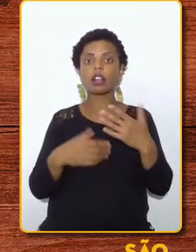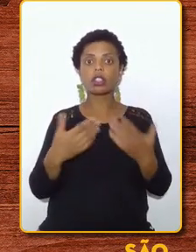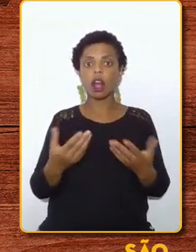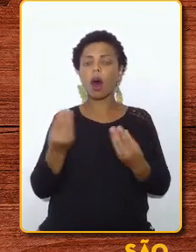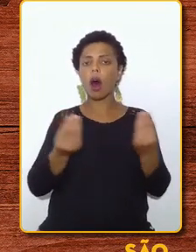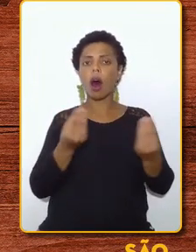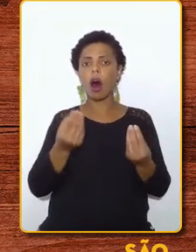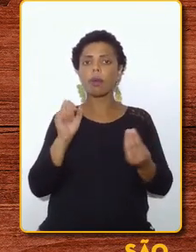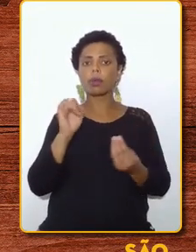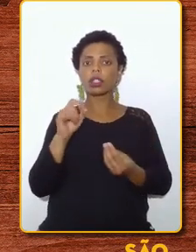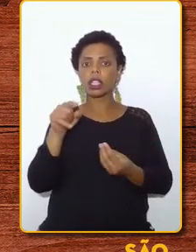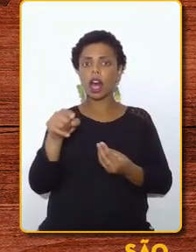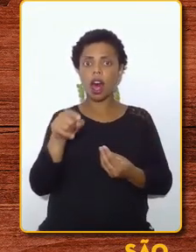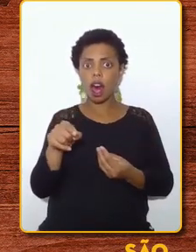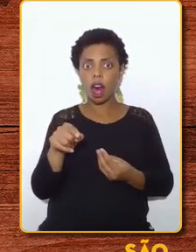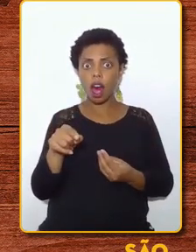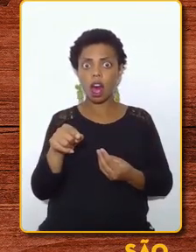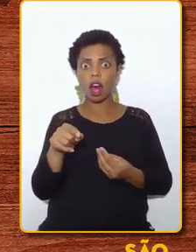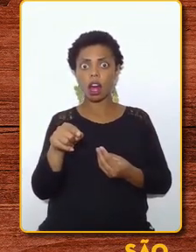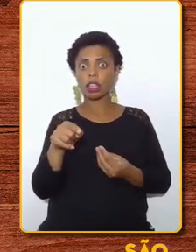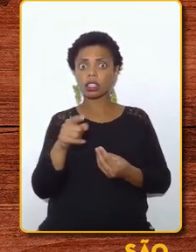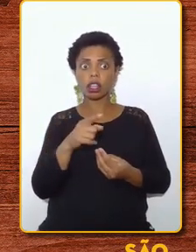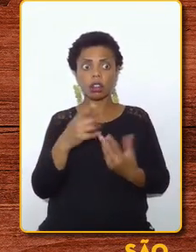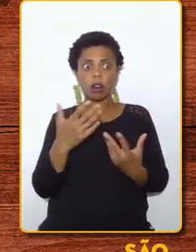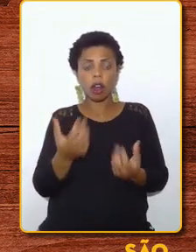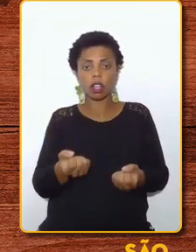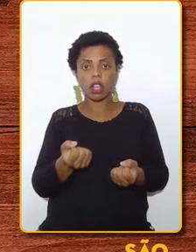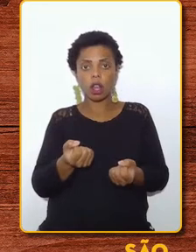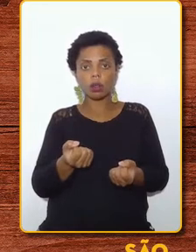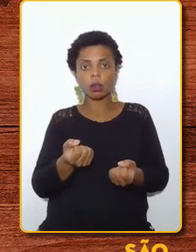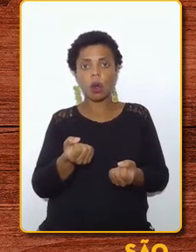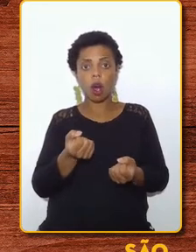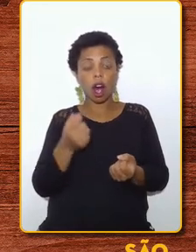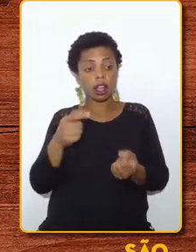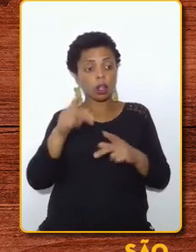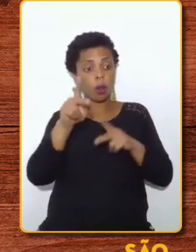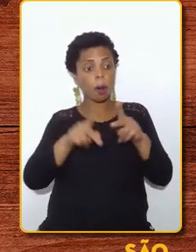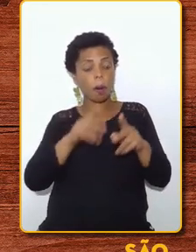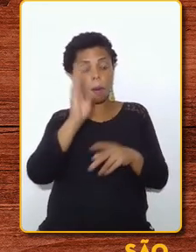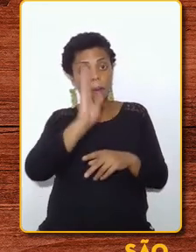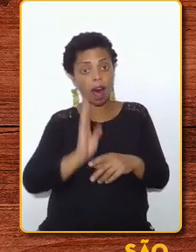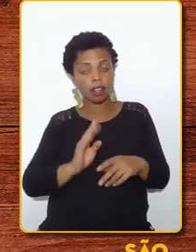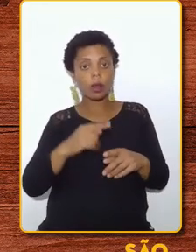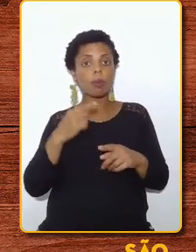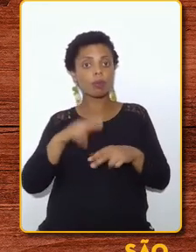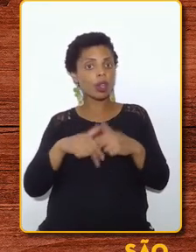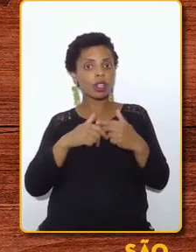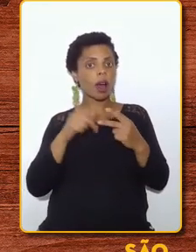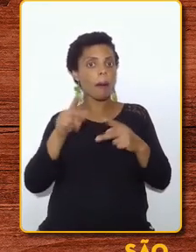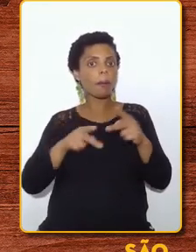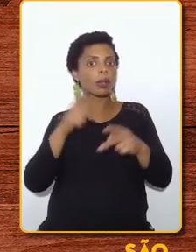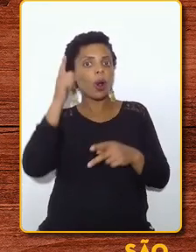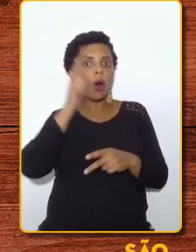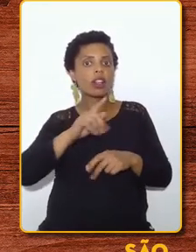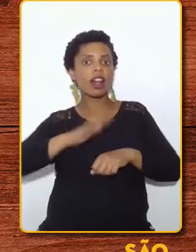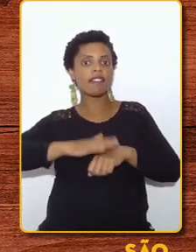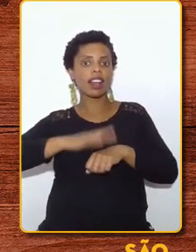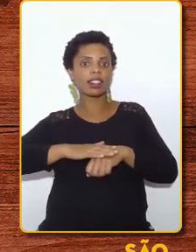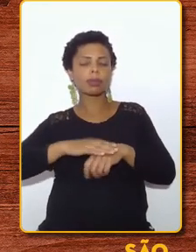Brasil e que impediu que a reforma agrária fosse de fato feita. Mas eu acho que também pensar a definição de